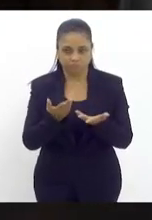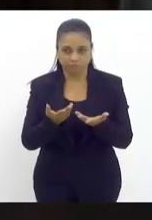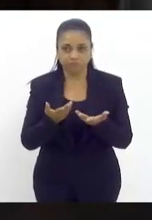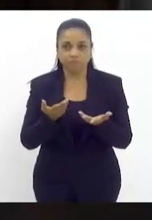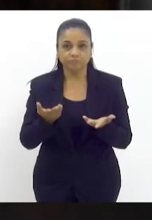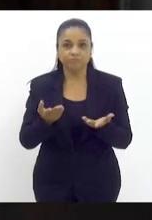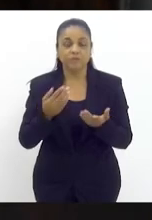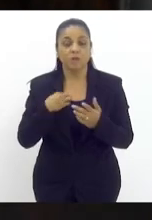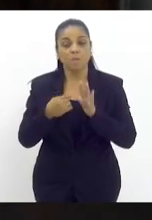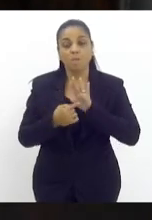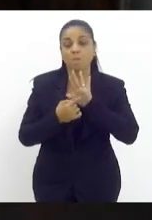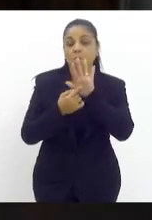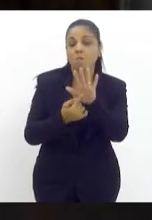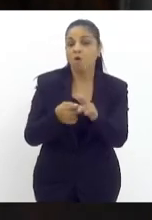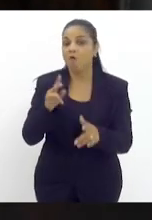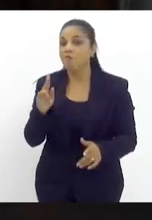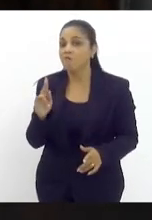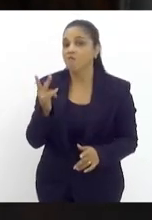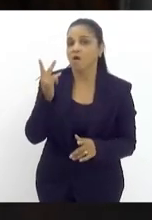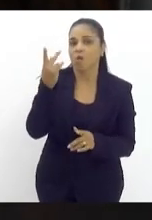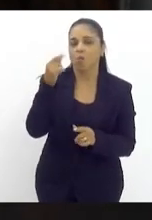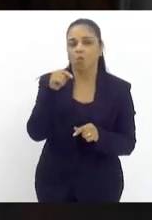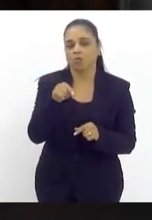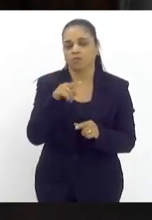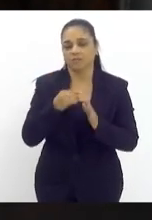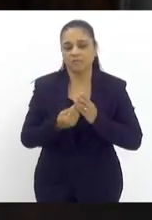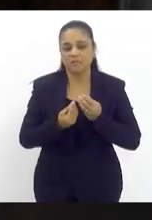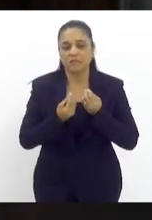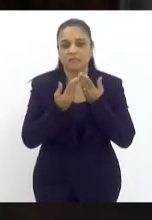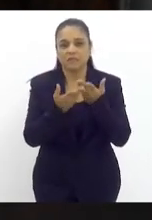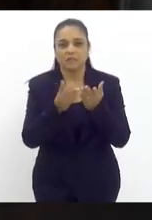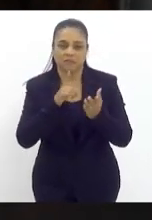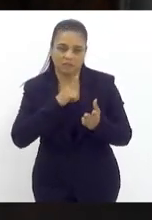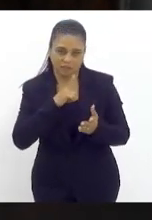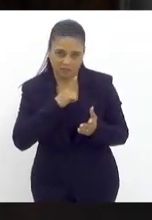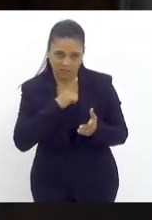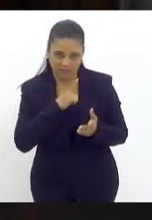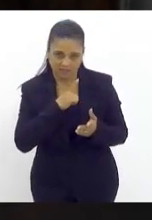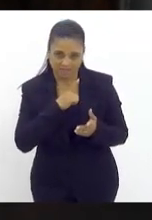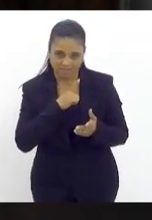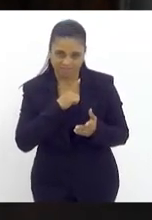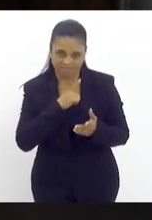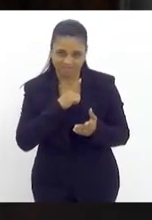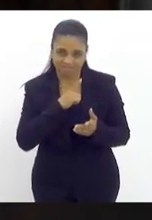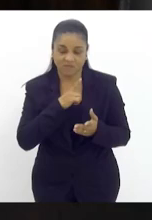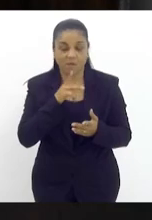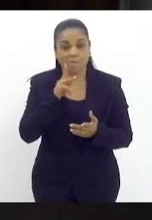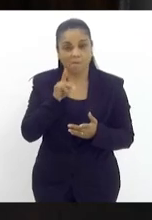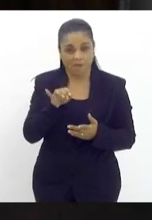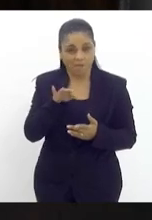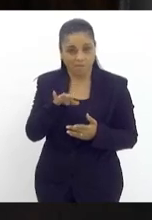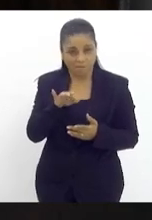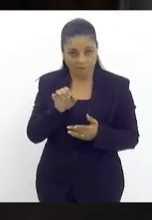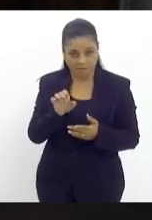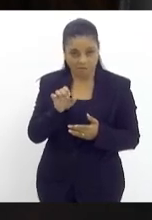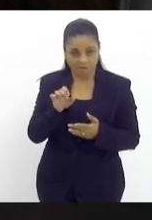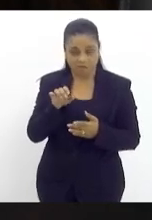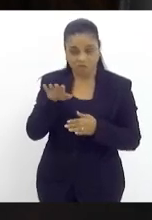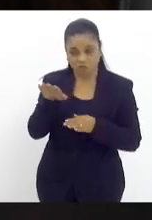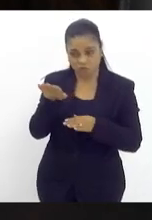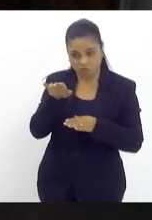Mostrando o valor, né, do que você tem a oferecer para o pai. O pai, né, se ele é chamado,